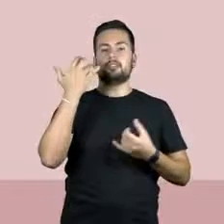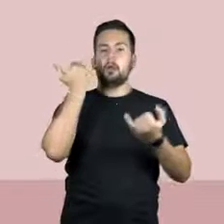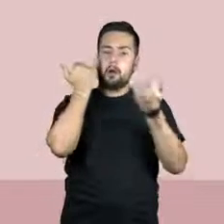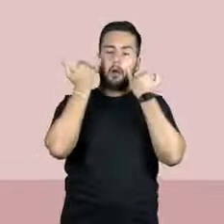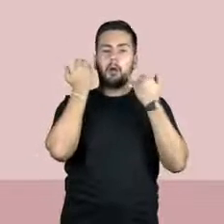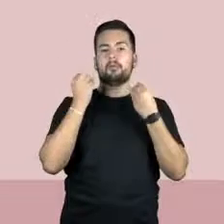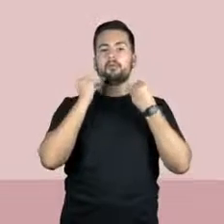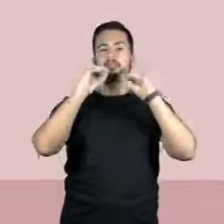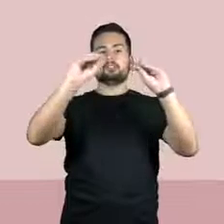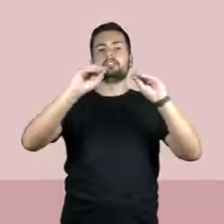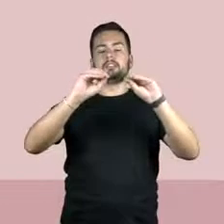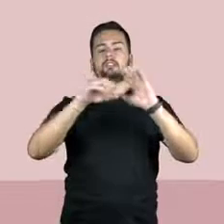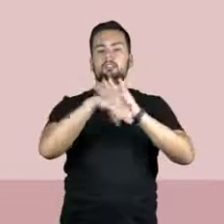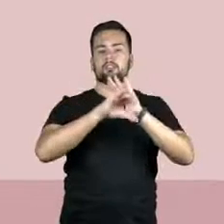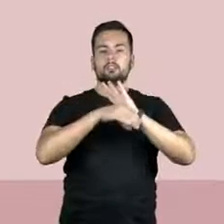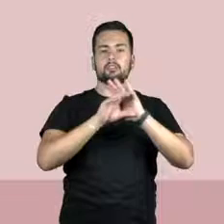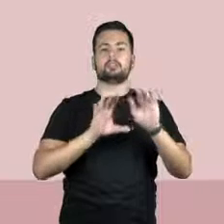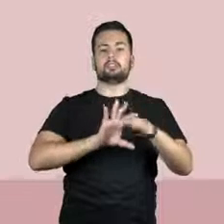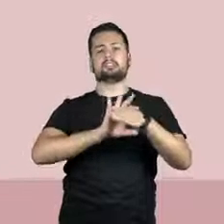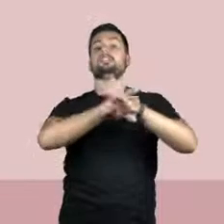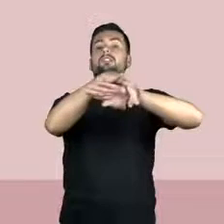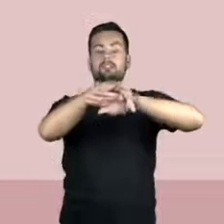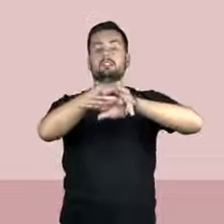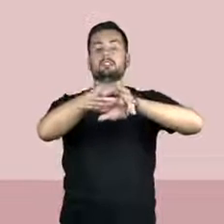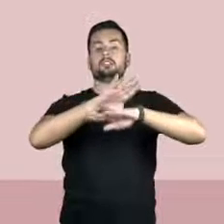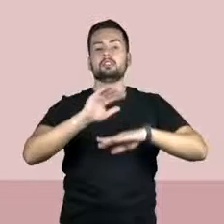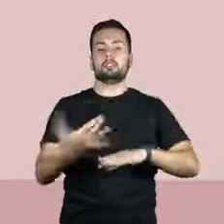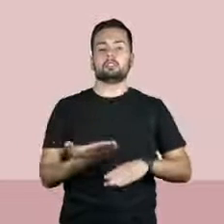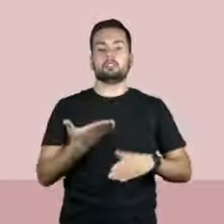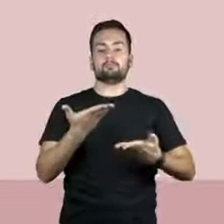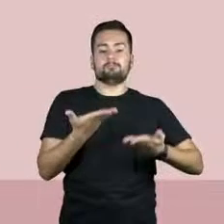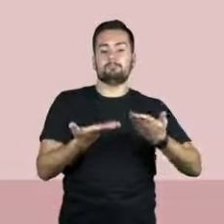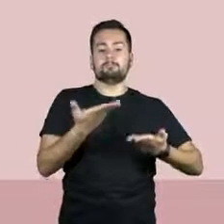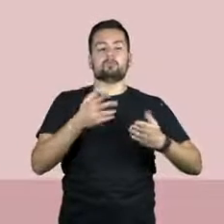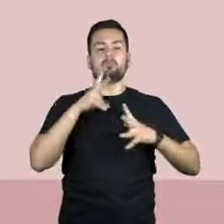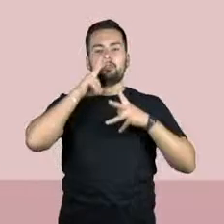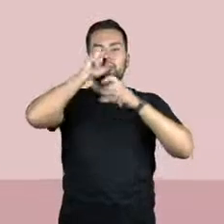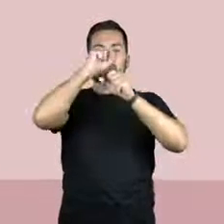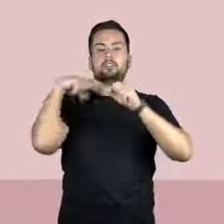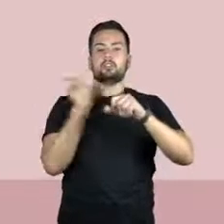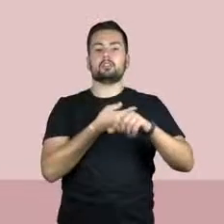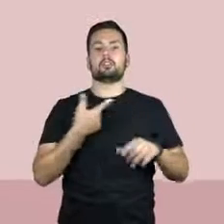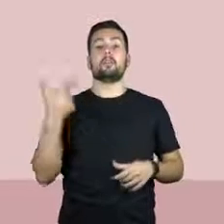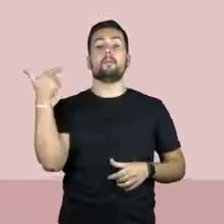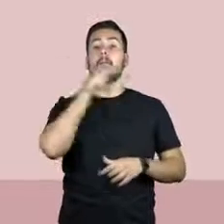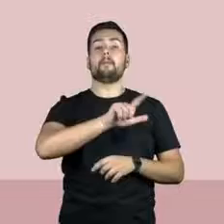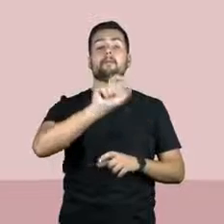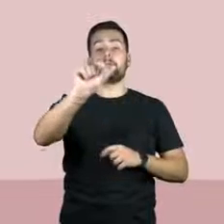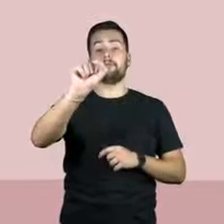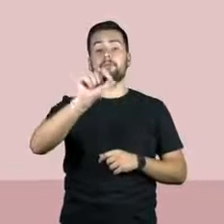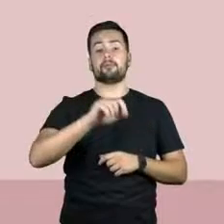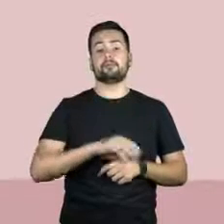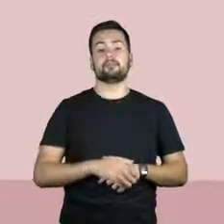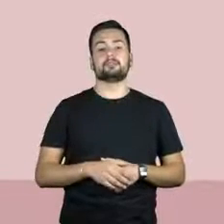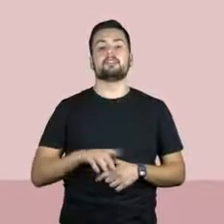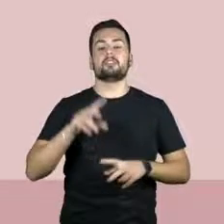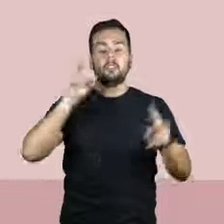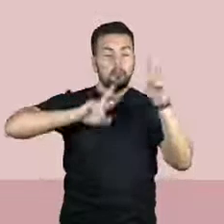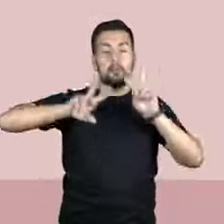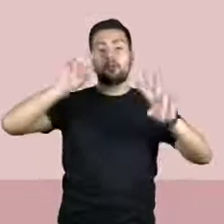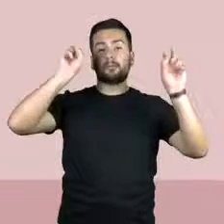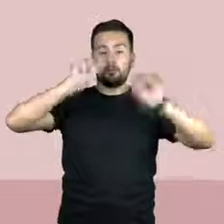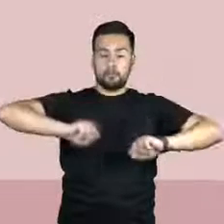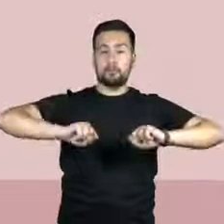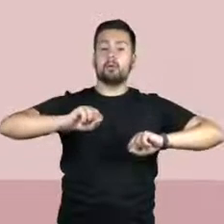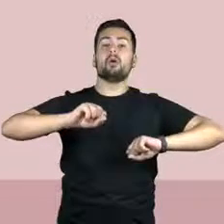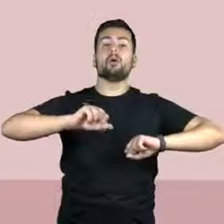aqui no conceito de fator de segurança, tá? Equilibrando forças, a gente vai chegar, né, isso aqui pode ser verificável, né,